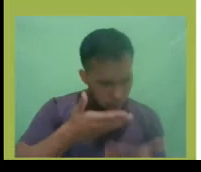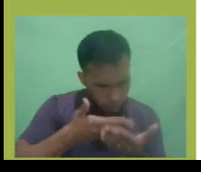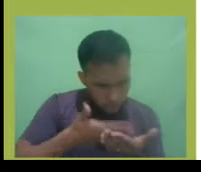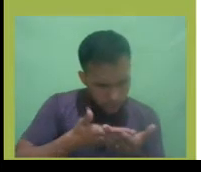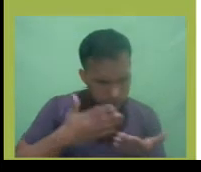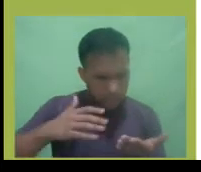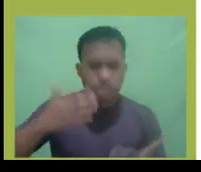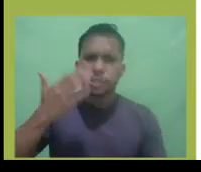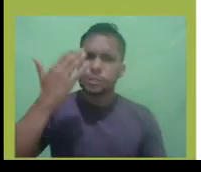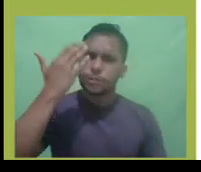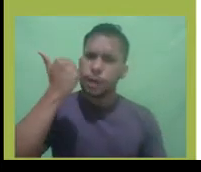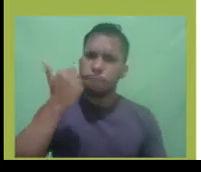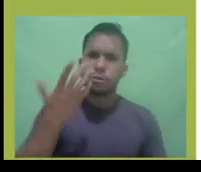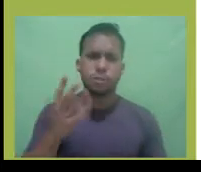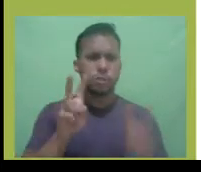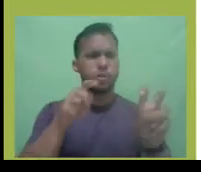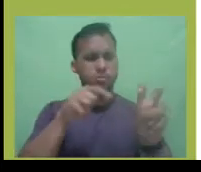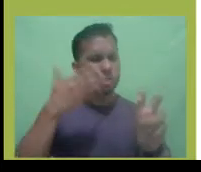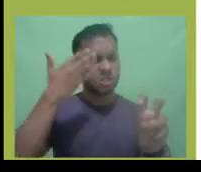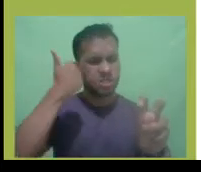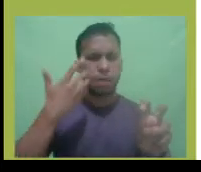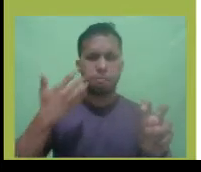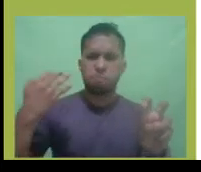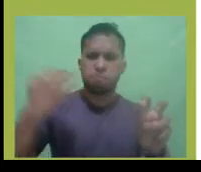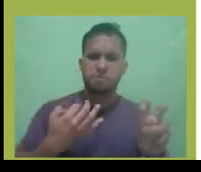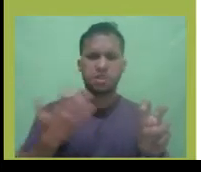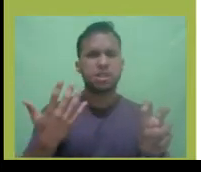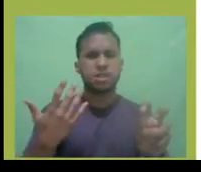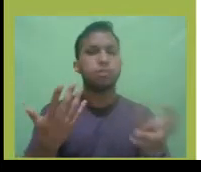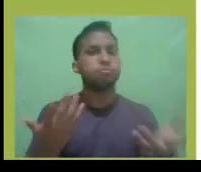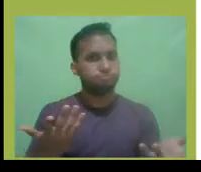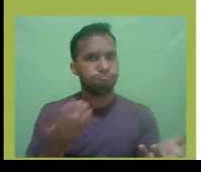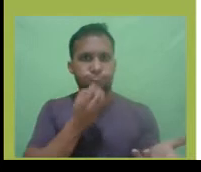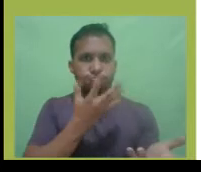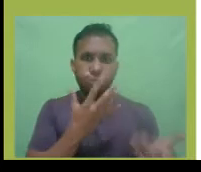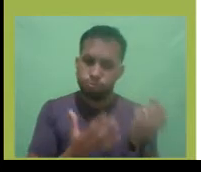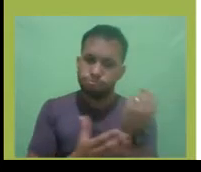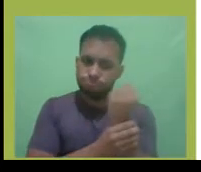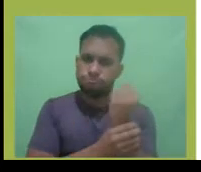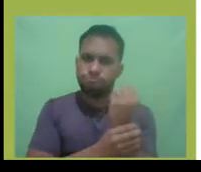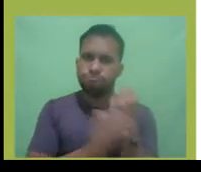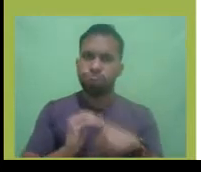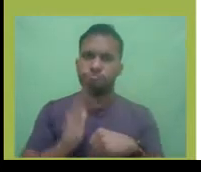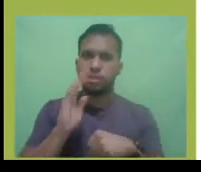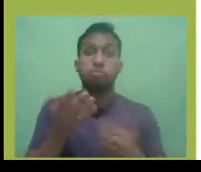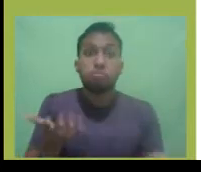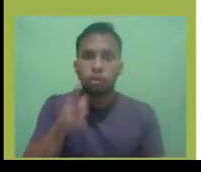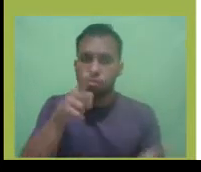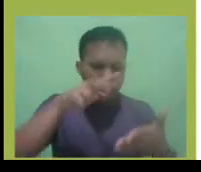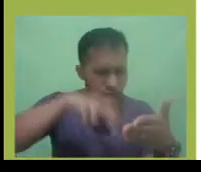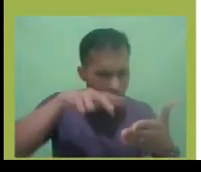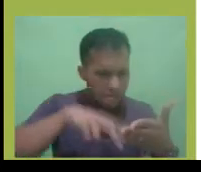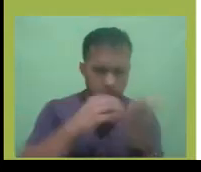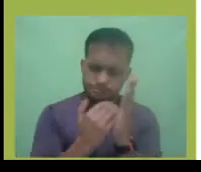dominar o assunto, menos nervoso você vai se sentir. Portanto, leia o máximo que você puder